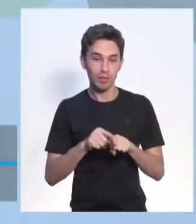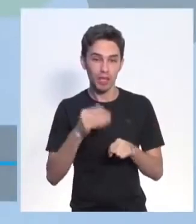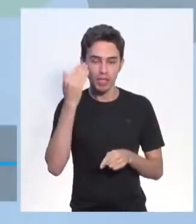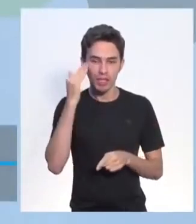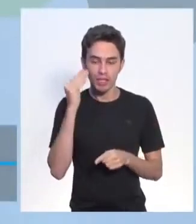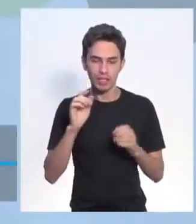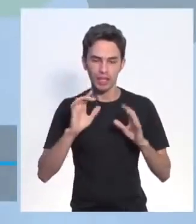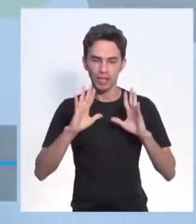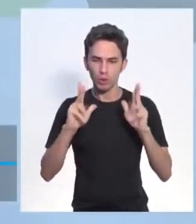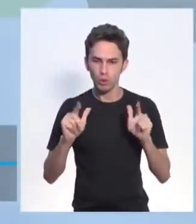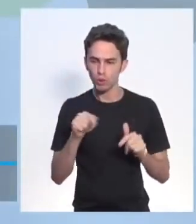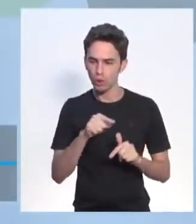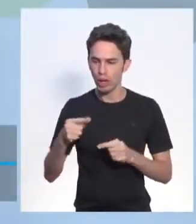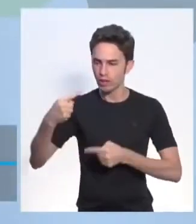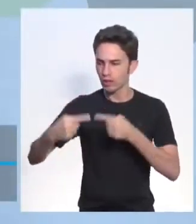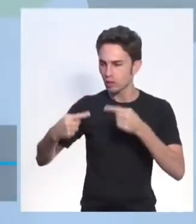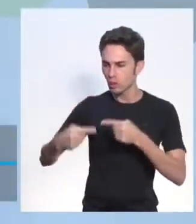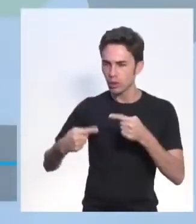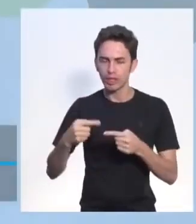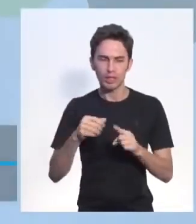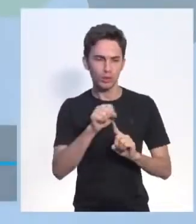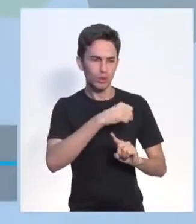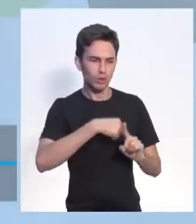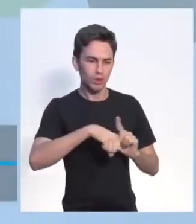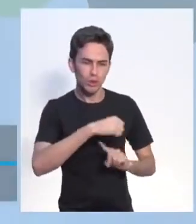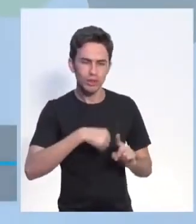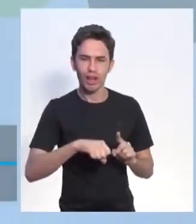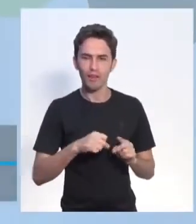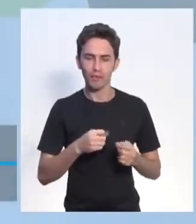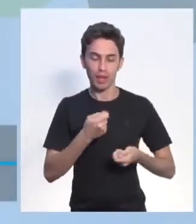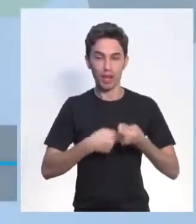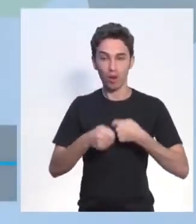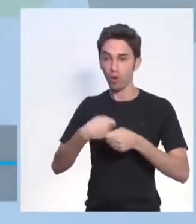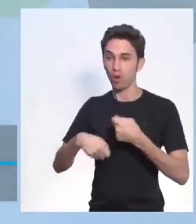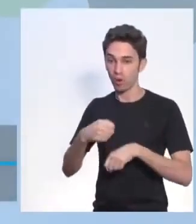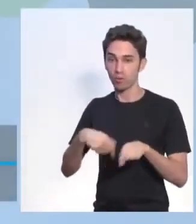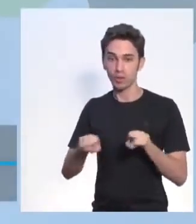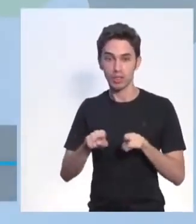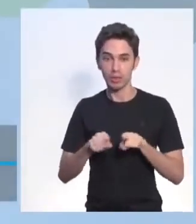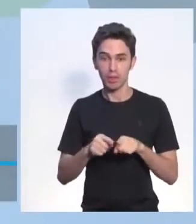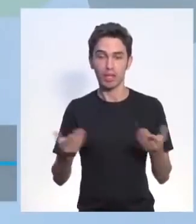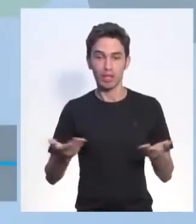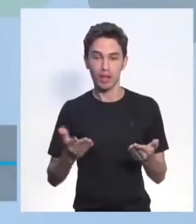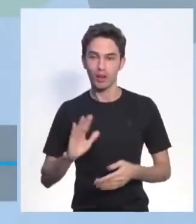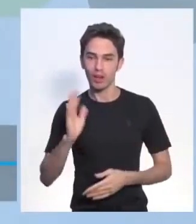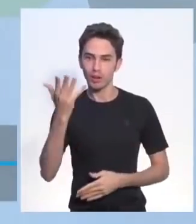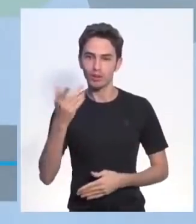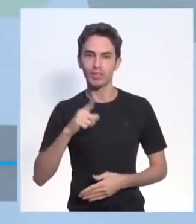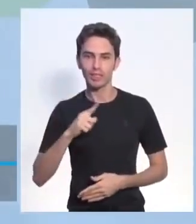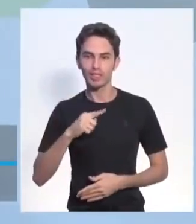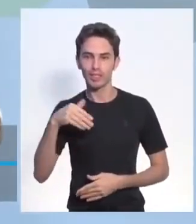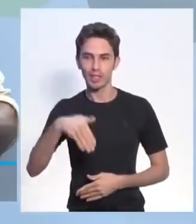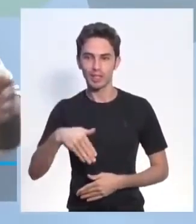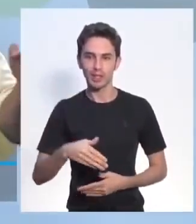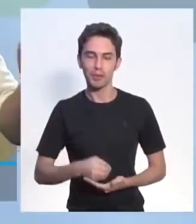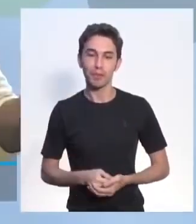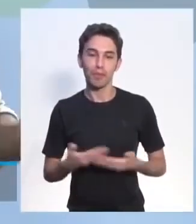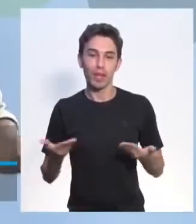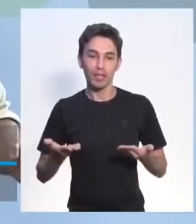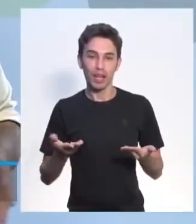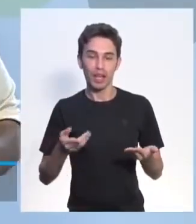e econômicos que estão sendo debatidos e implantados em todo o mundo, que é aí